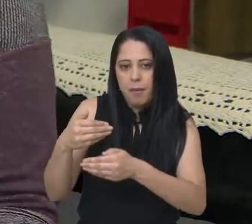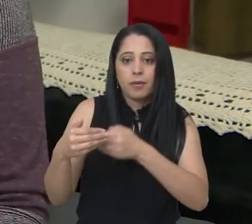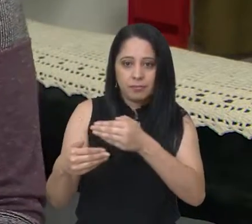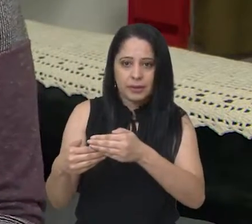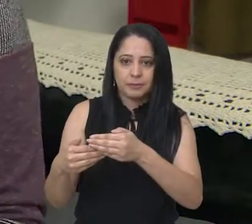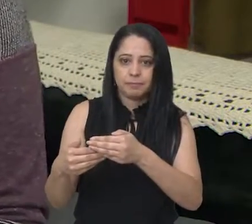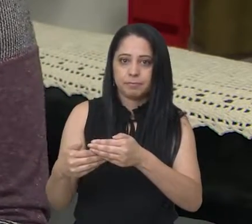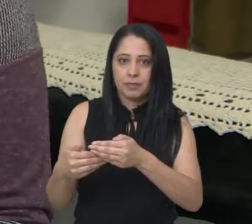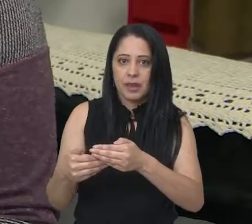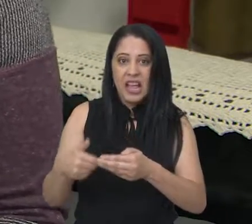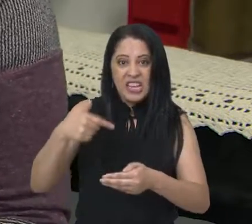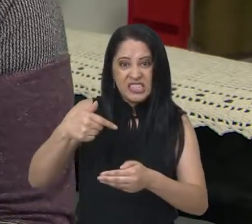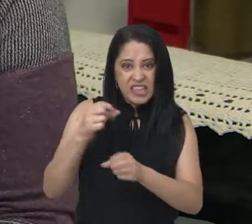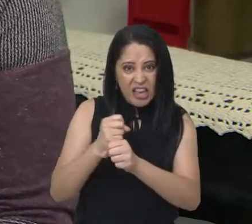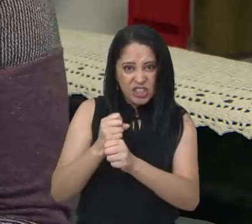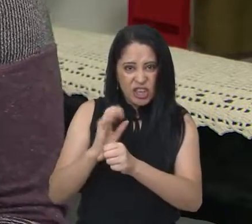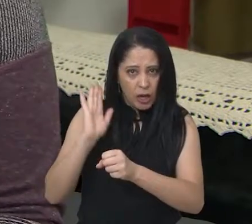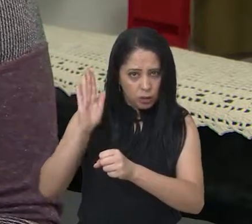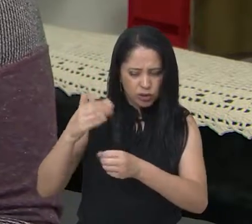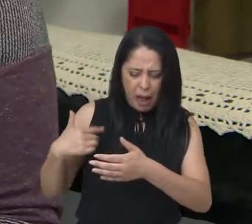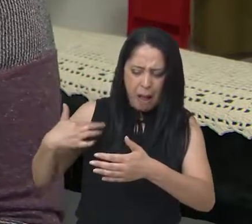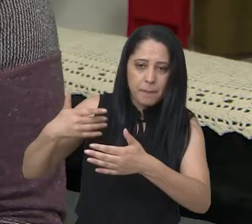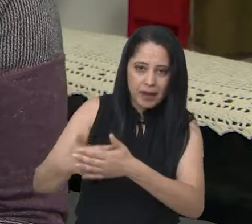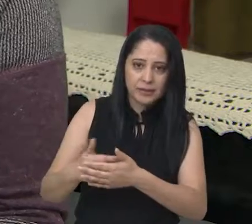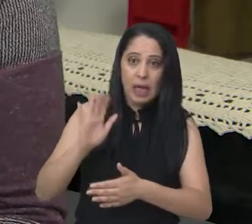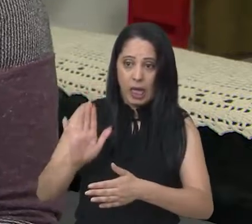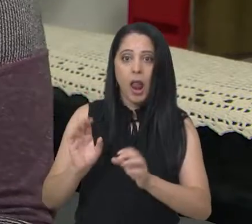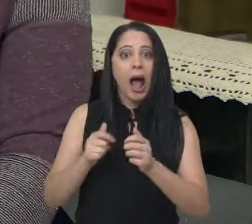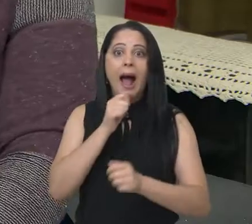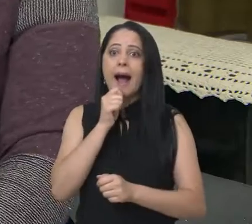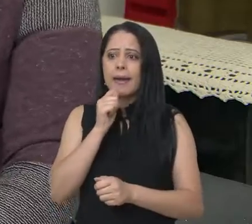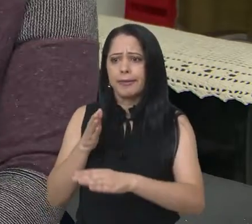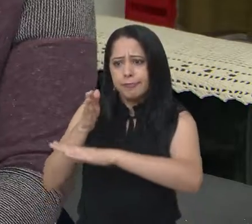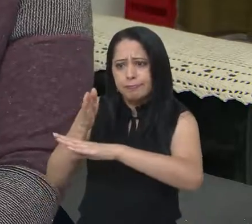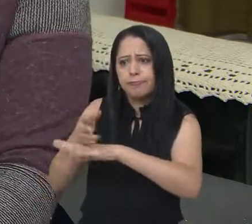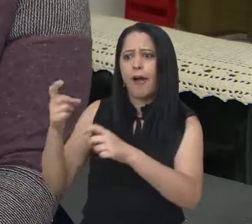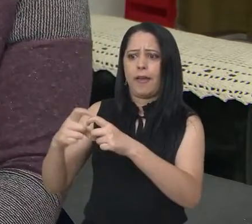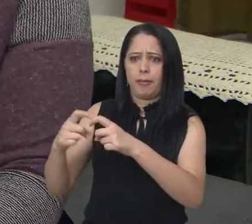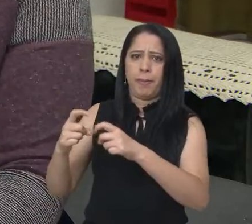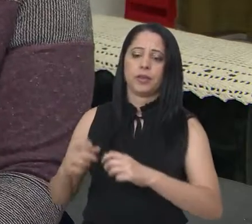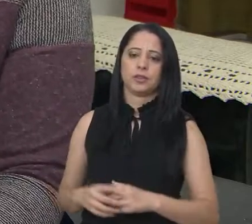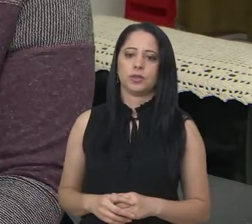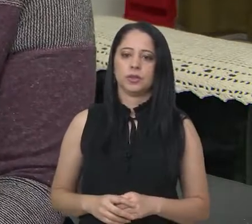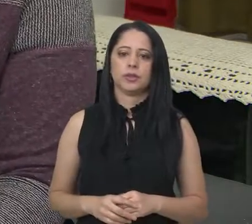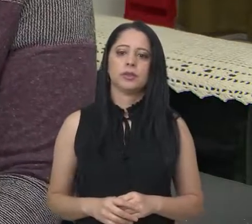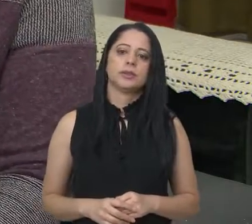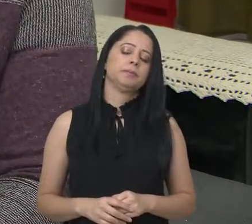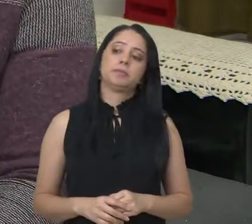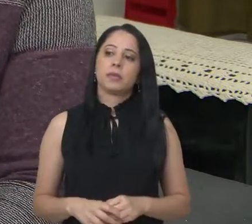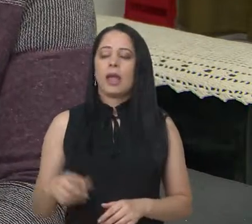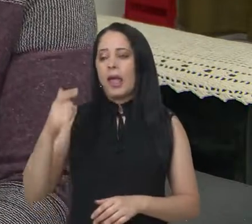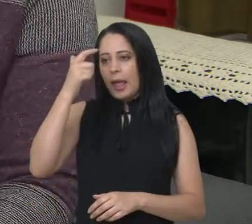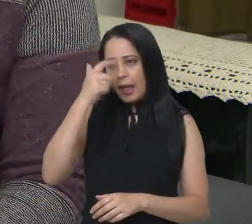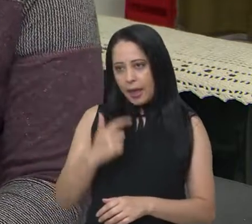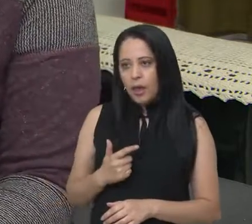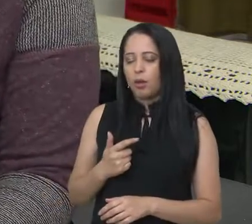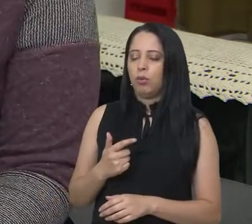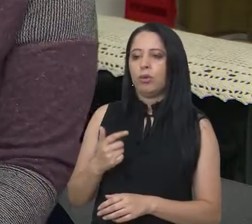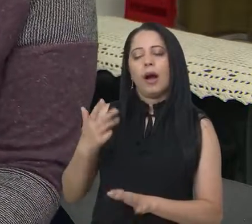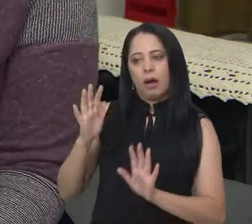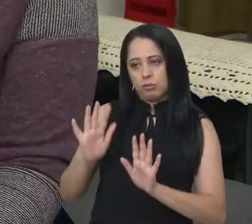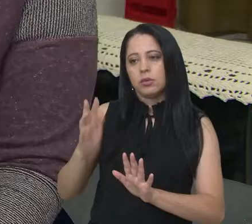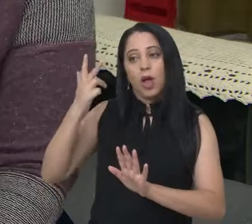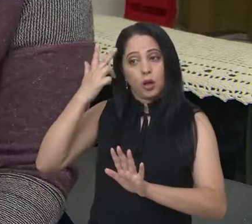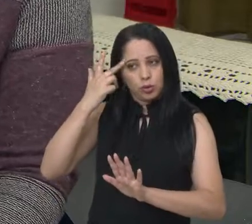ocorrido, Viviane ainda faz acompanhamento médico por precaução. Eu não tenho limitações, porém, tudo que